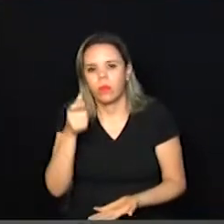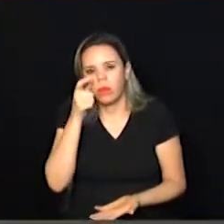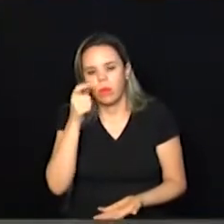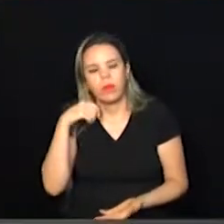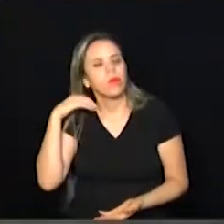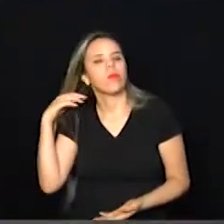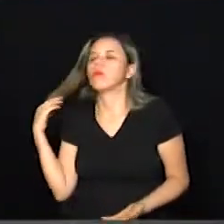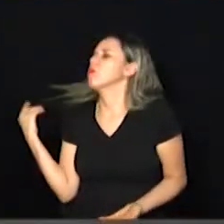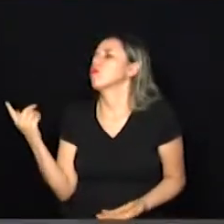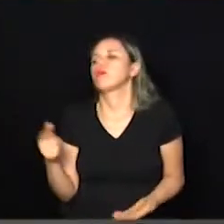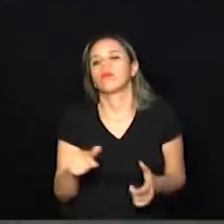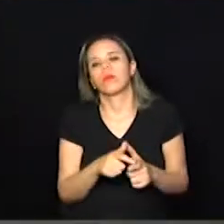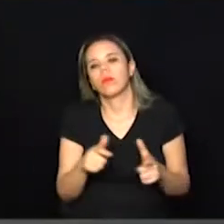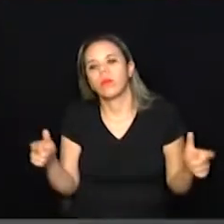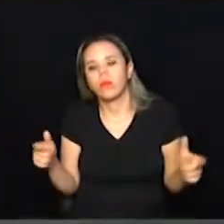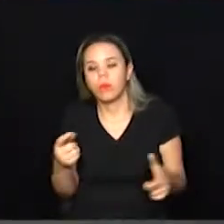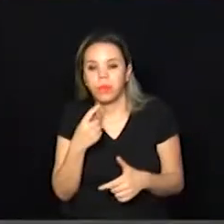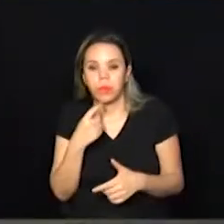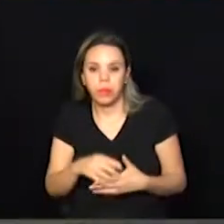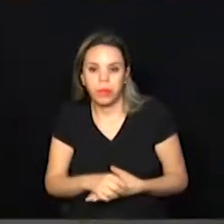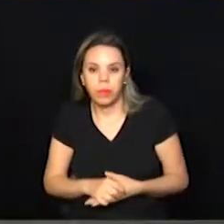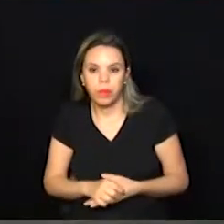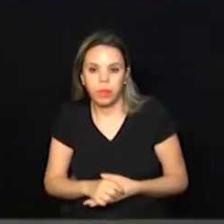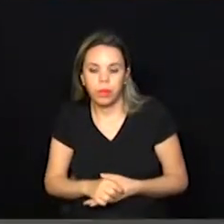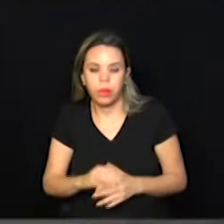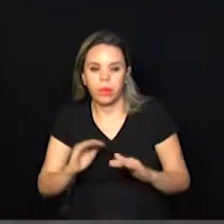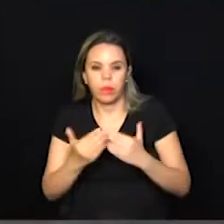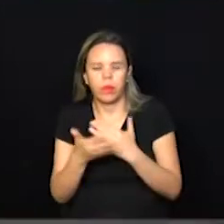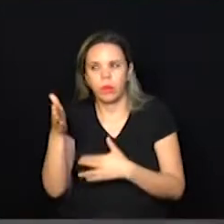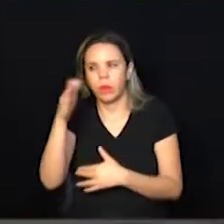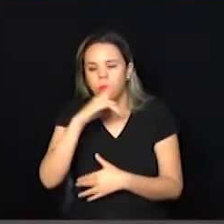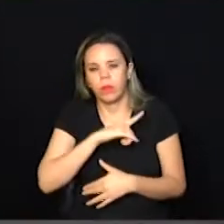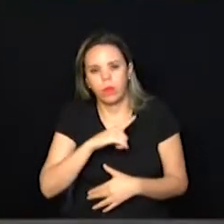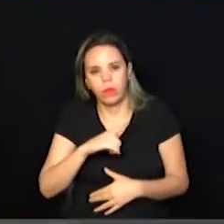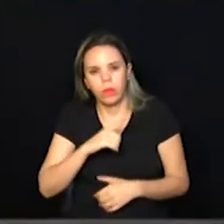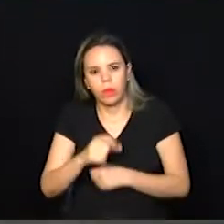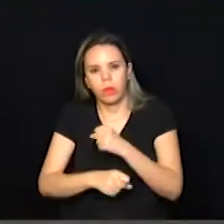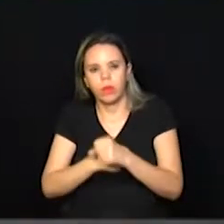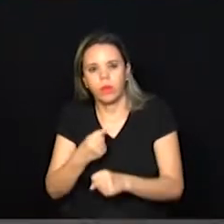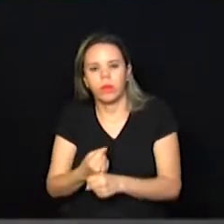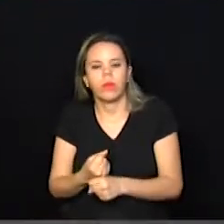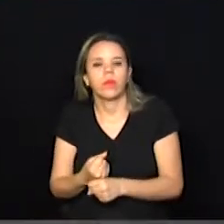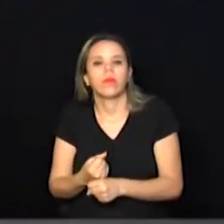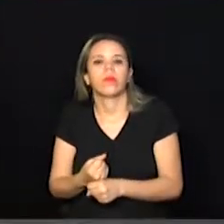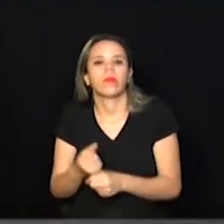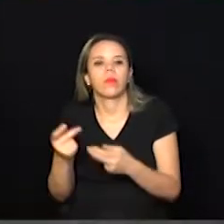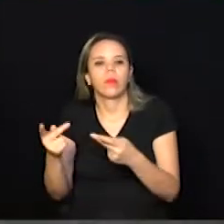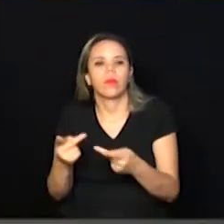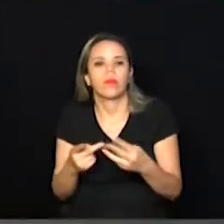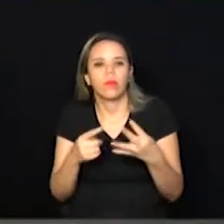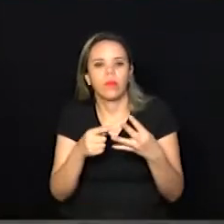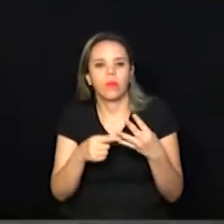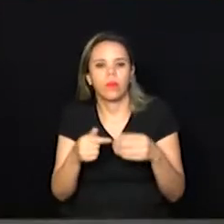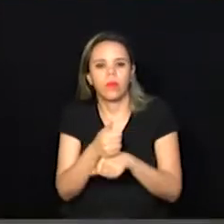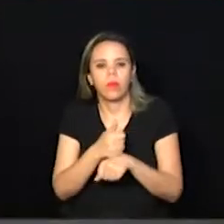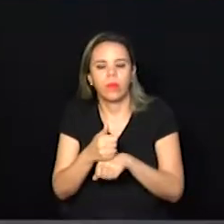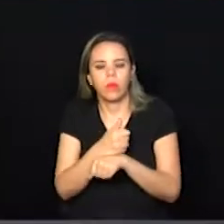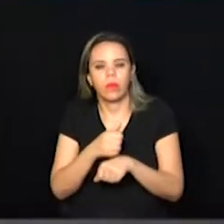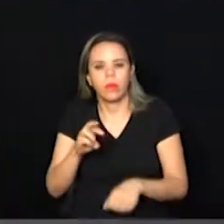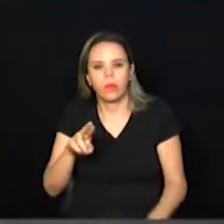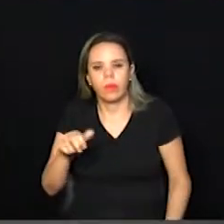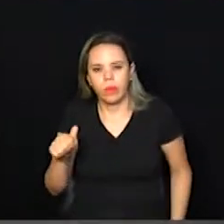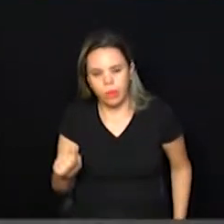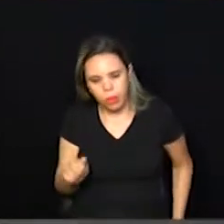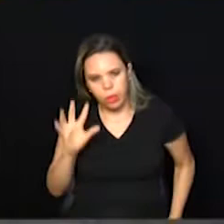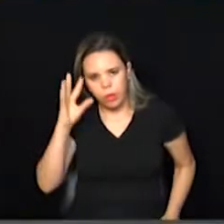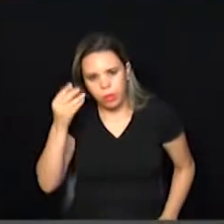Sul é a maior região de Campinas, onde mais bairros tem. Então, nós tivemos, neste ano, o chamamento de mais 4 profissionais para o CREAS, porque entendemos